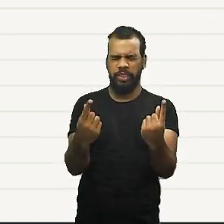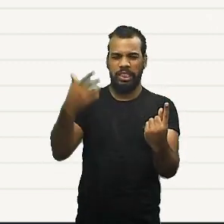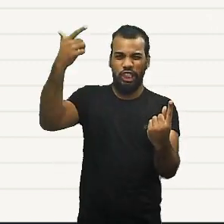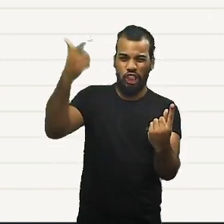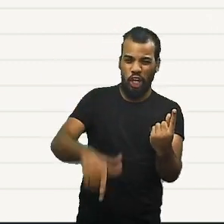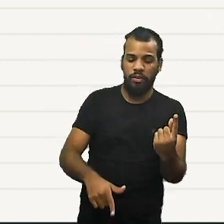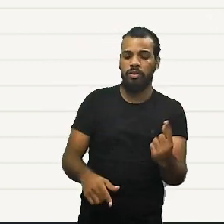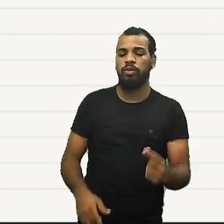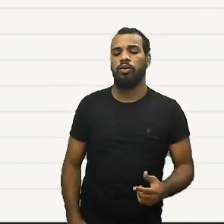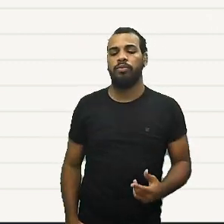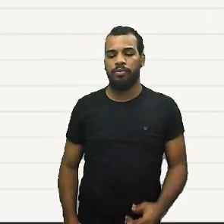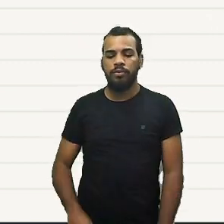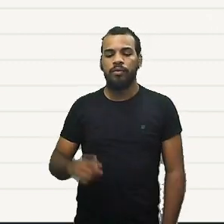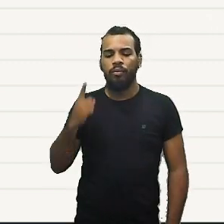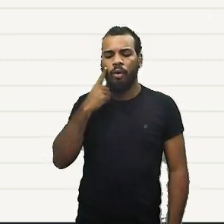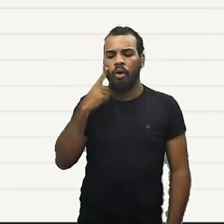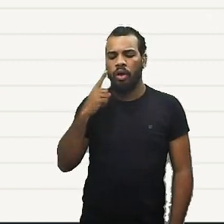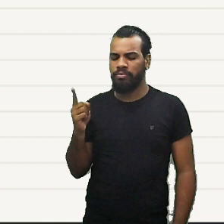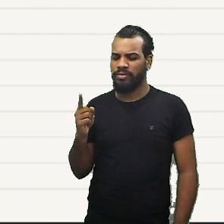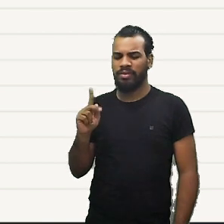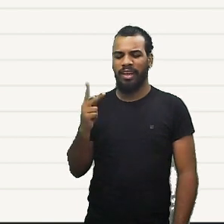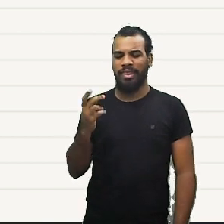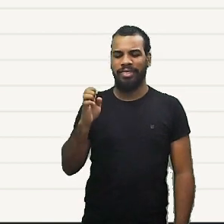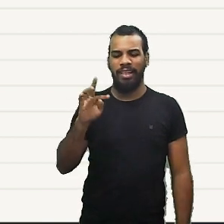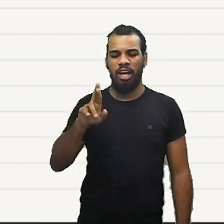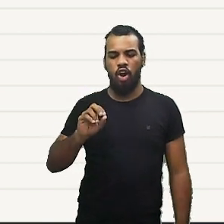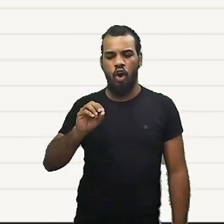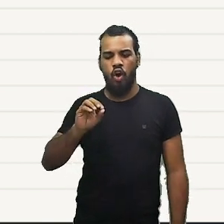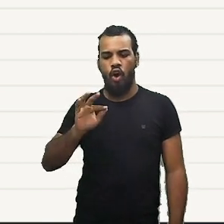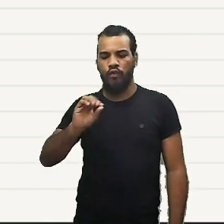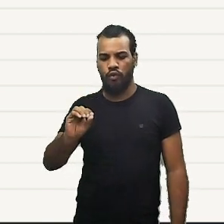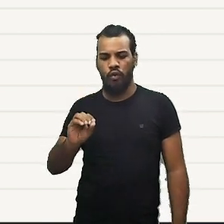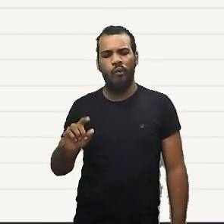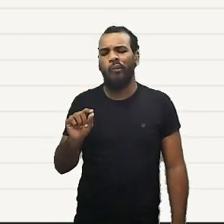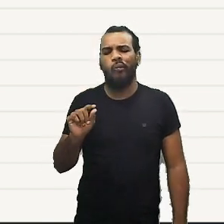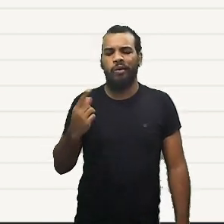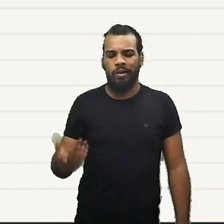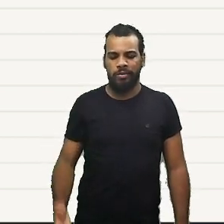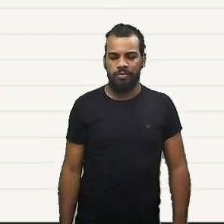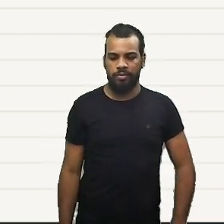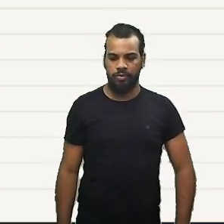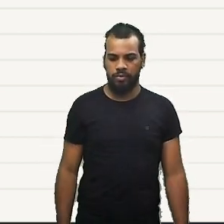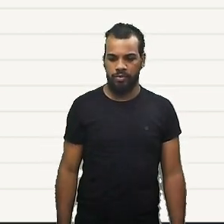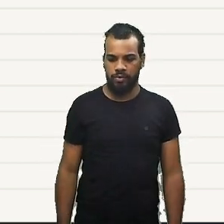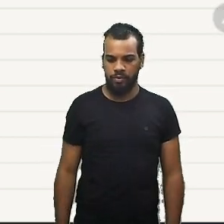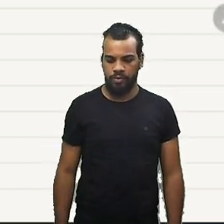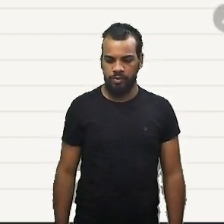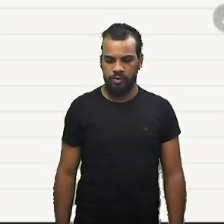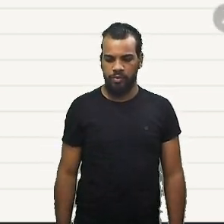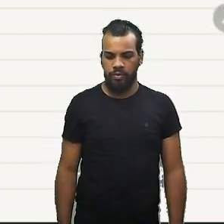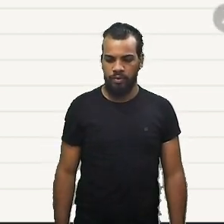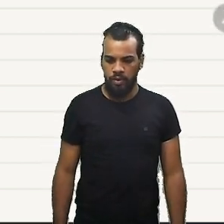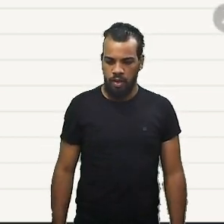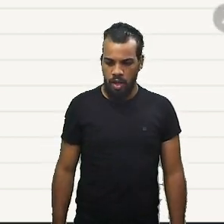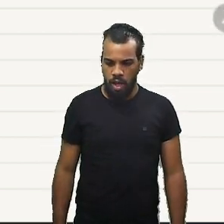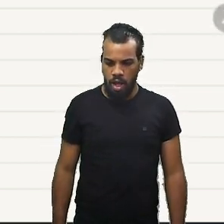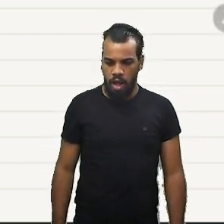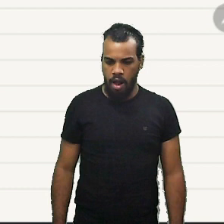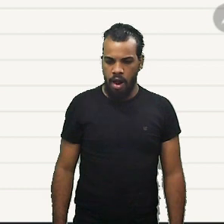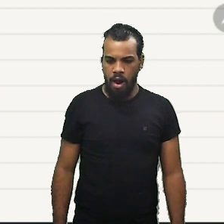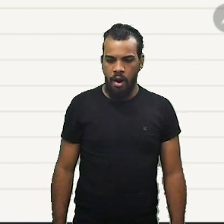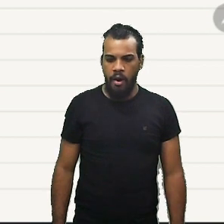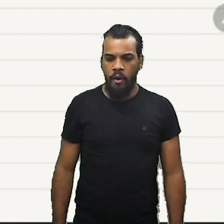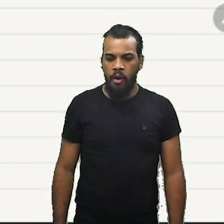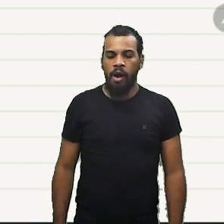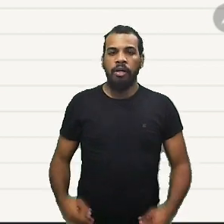que significa heterótrofo? Olhe, toda vez que você pega esse termo heterótrofo a gente vai dizer que é um cara que